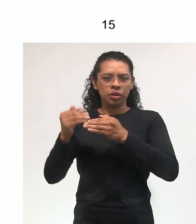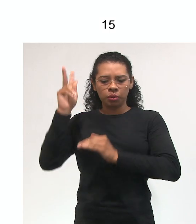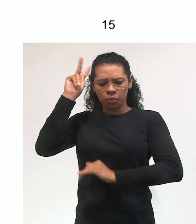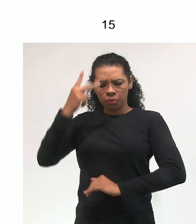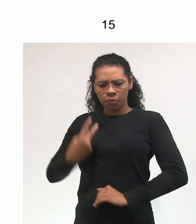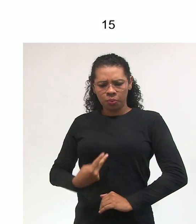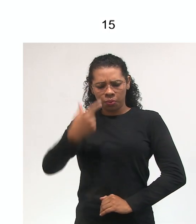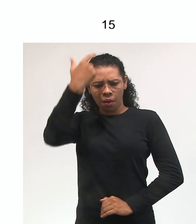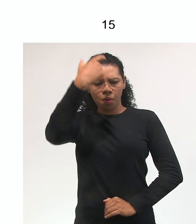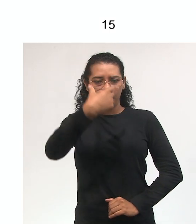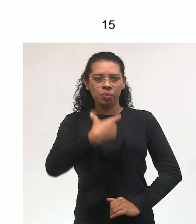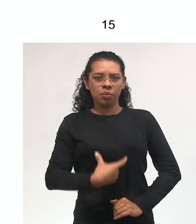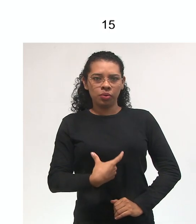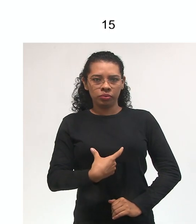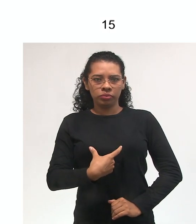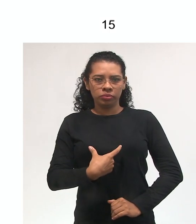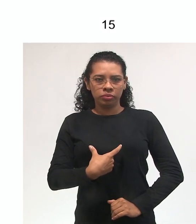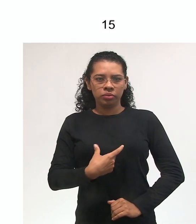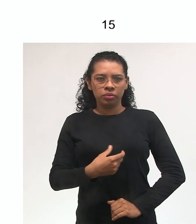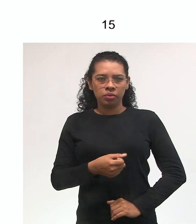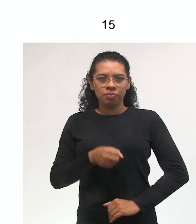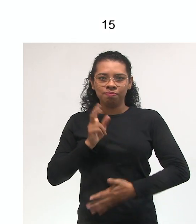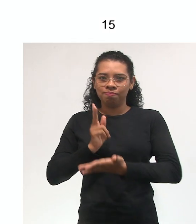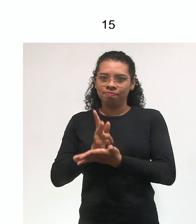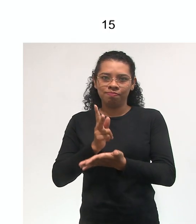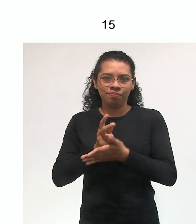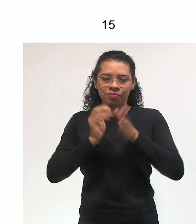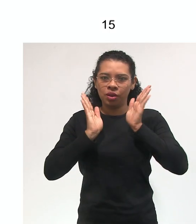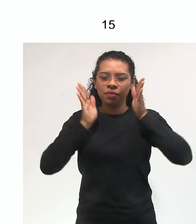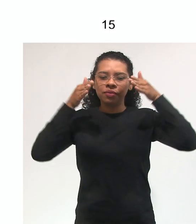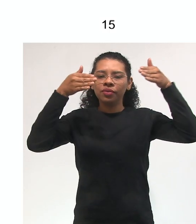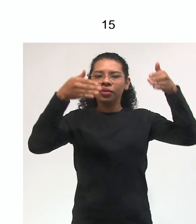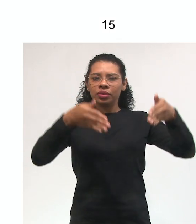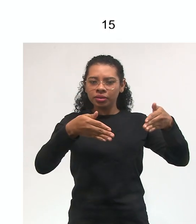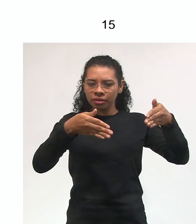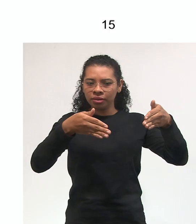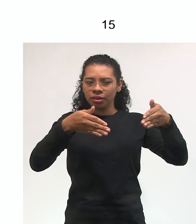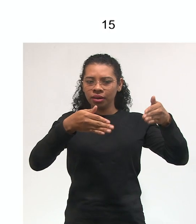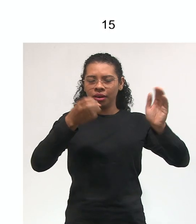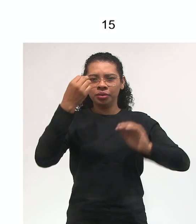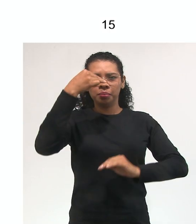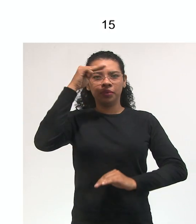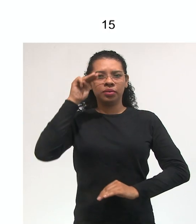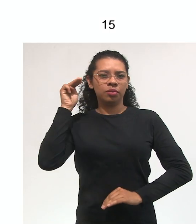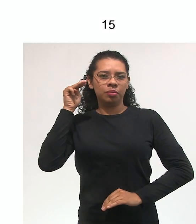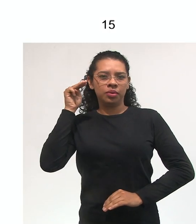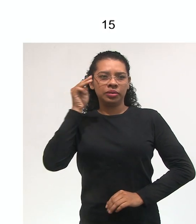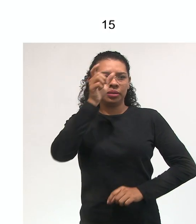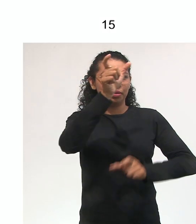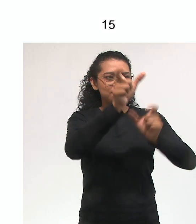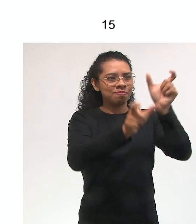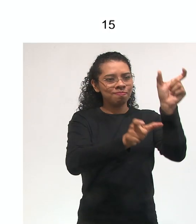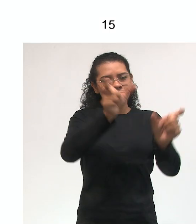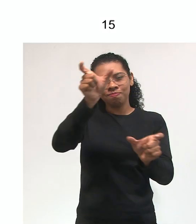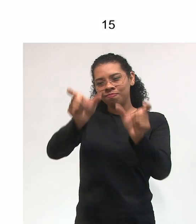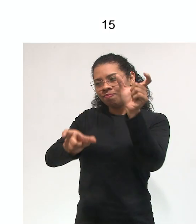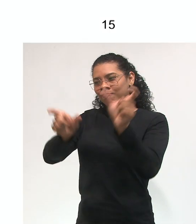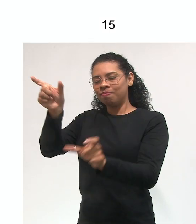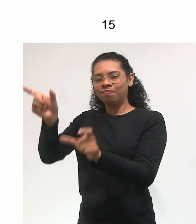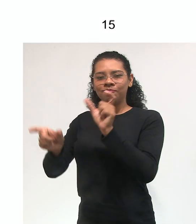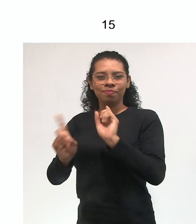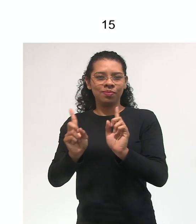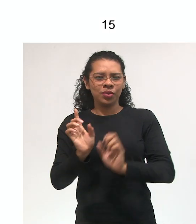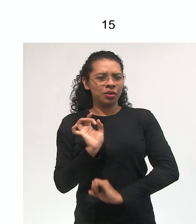humano deveria ser integral na perspectiva do Karl Marx. Os indivíduos não seriam limitados